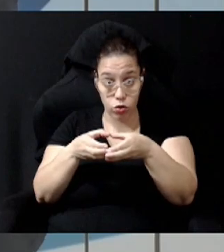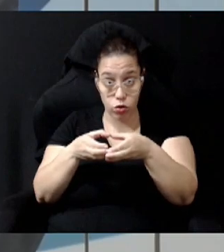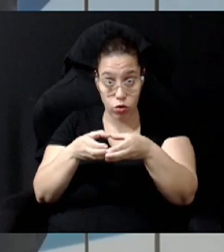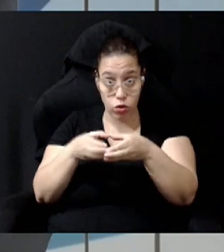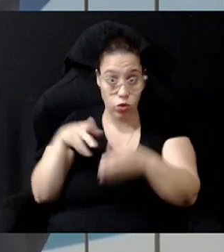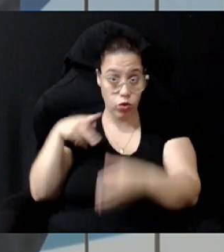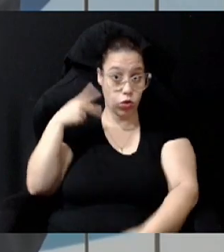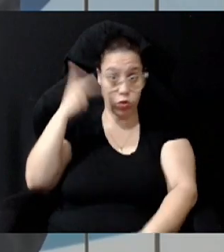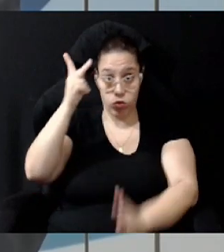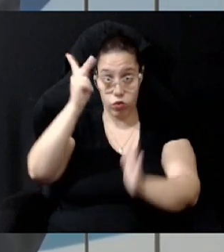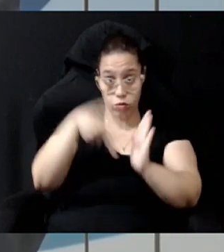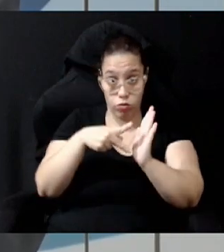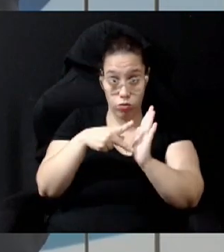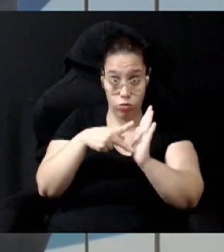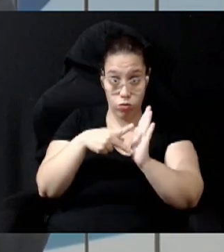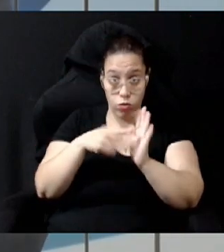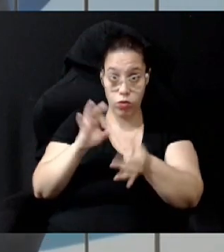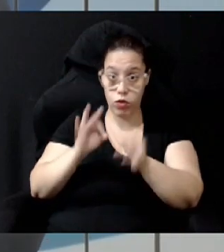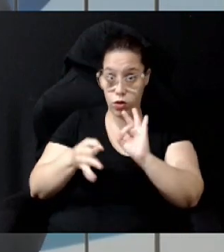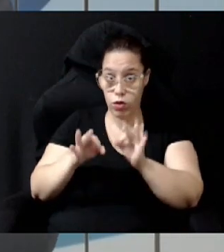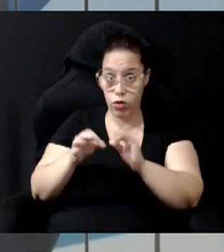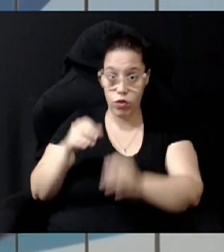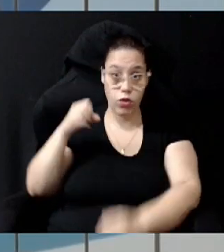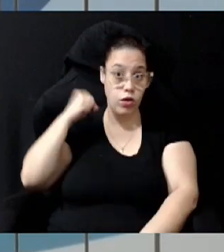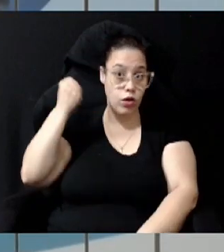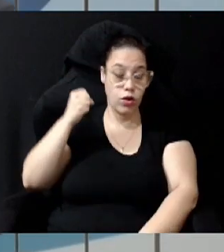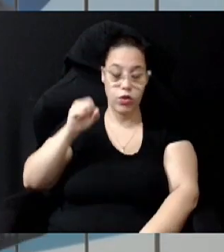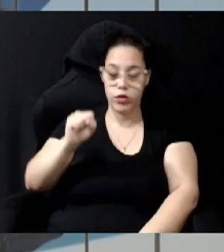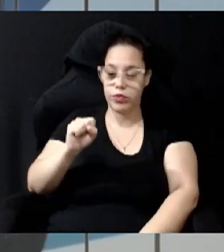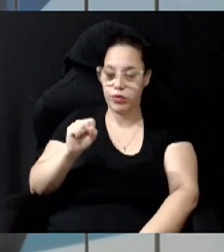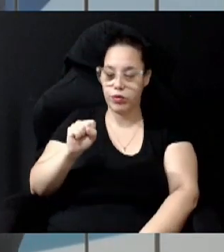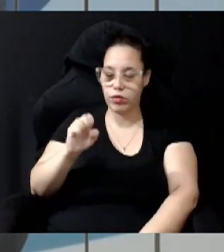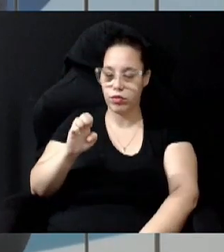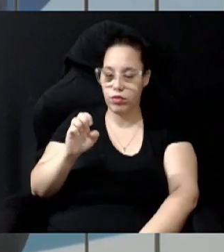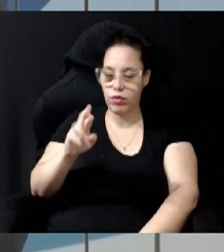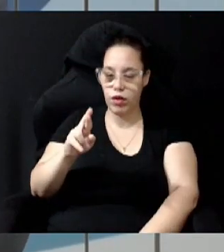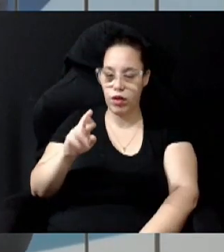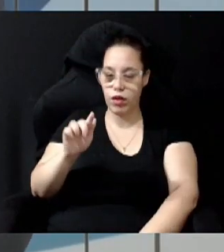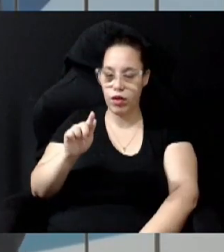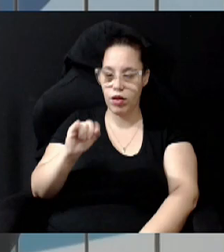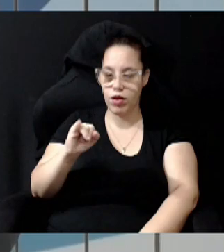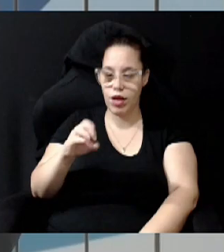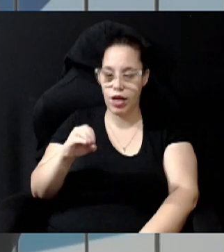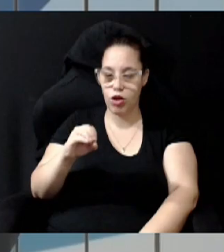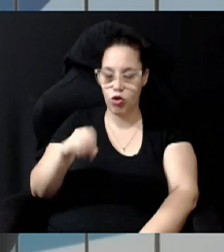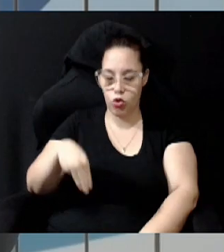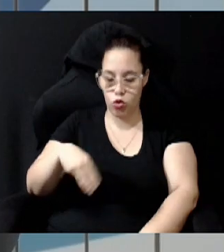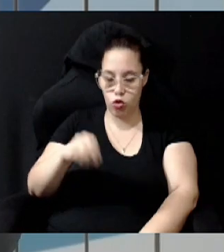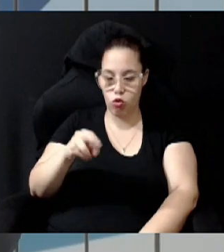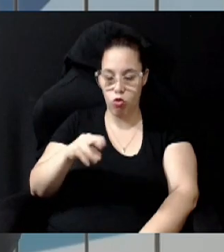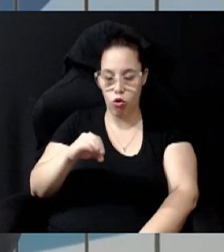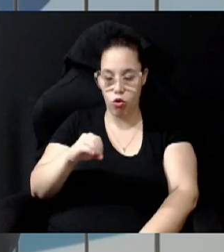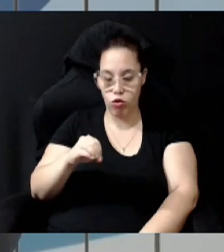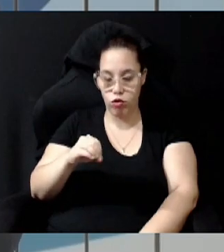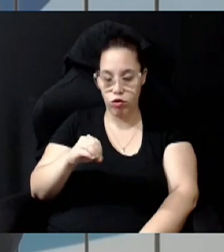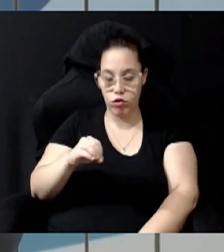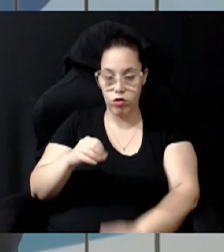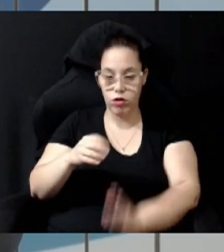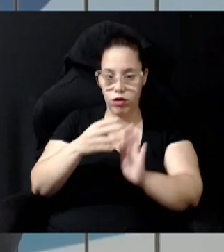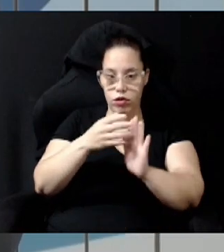então, juiz, hoje senador Sérgio Moro, de ocupar um vácuo a partir da